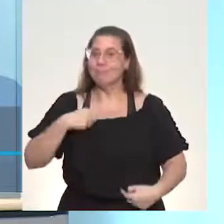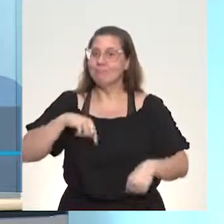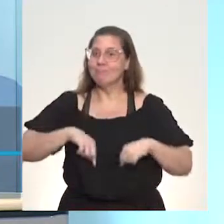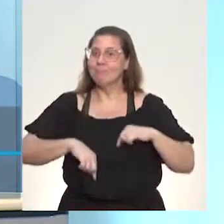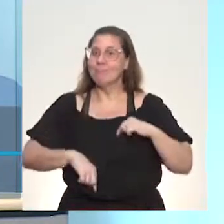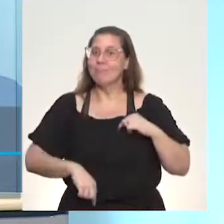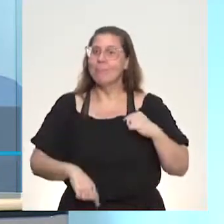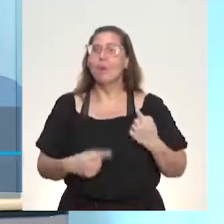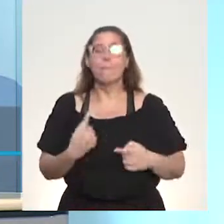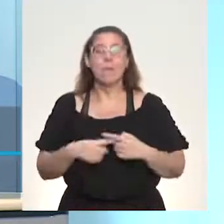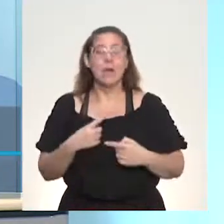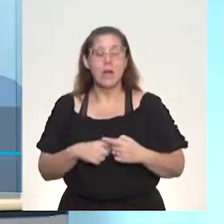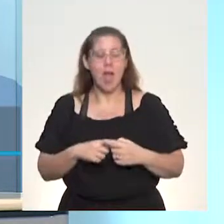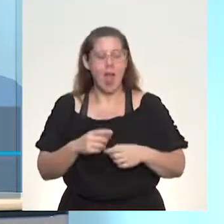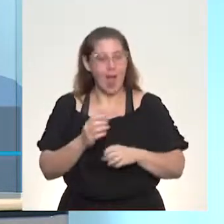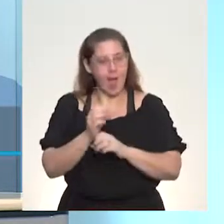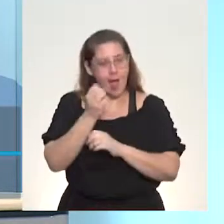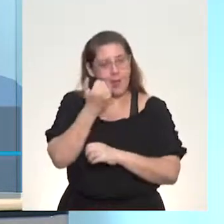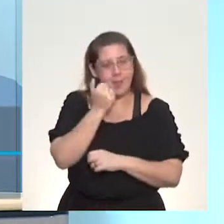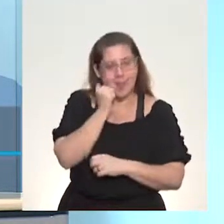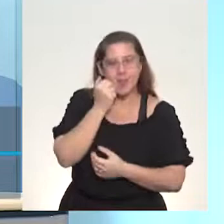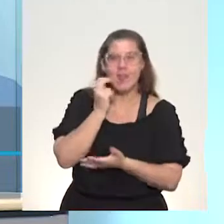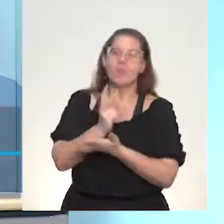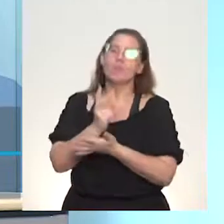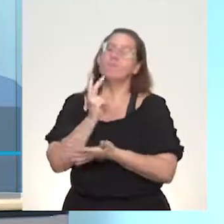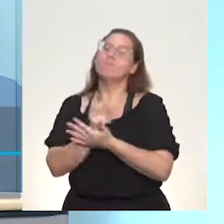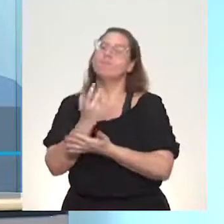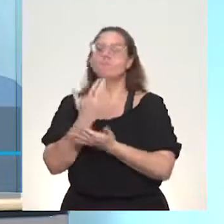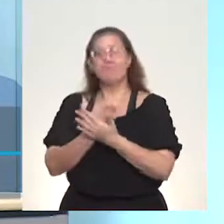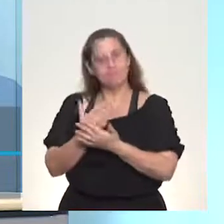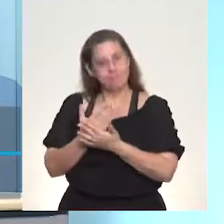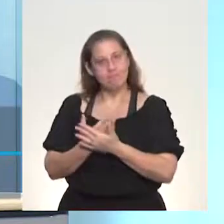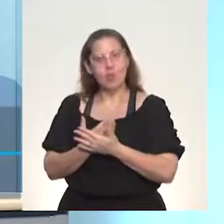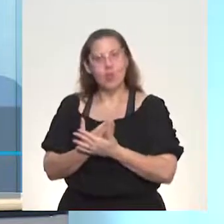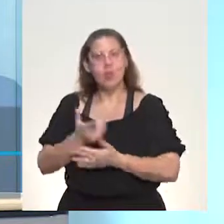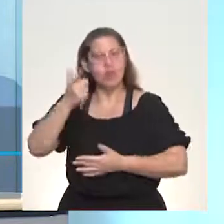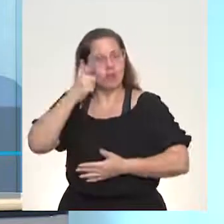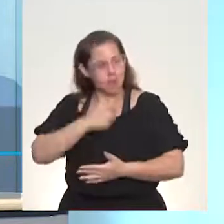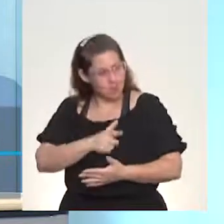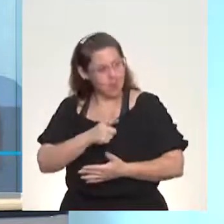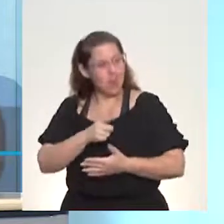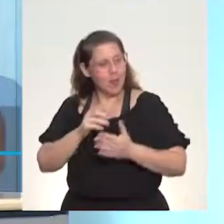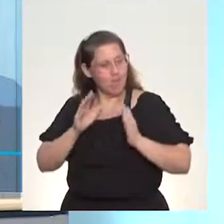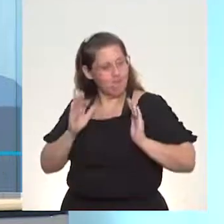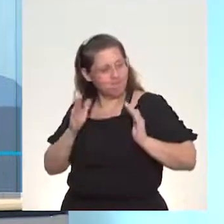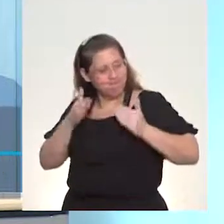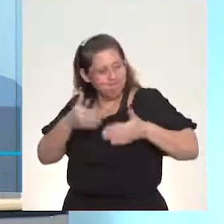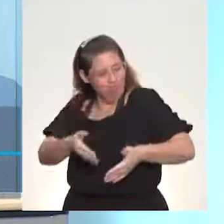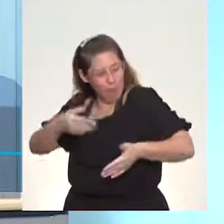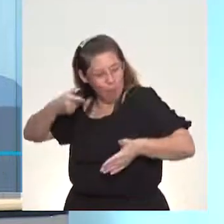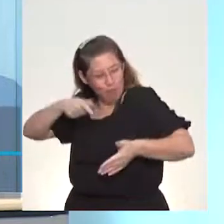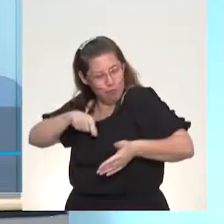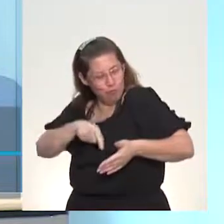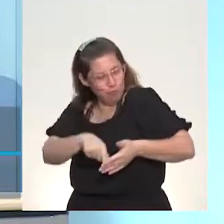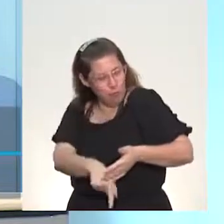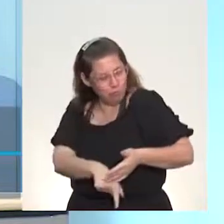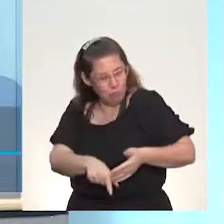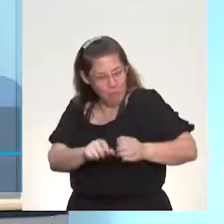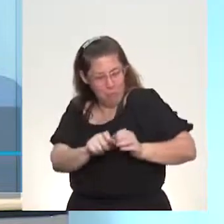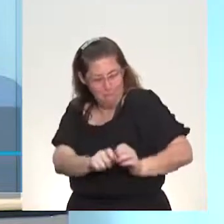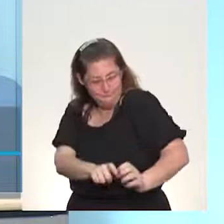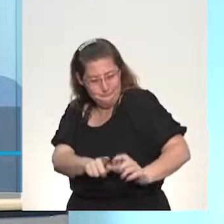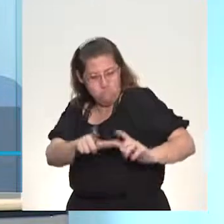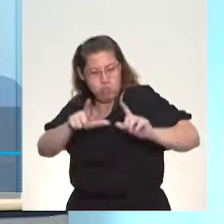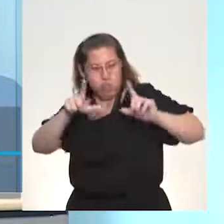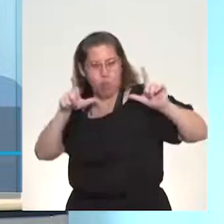não para, ela consegue justamente imergir nessa realidade e ampliar essa realidade, né, de